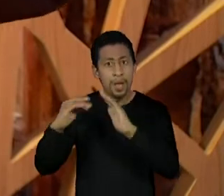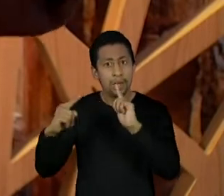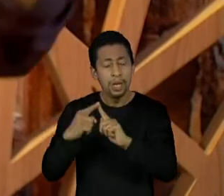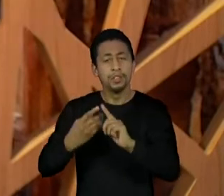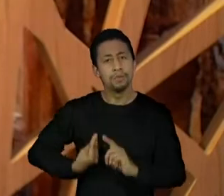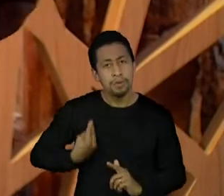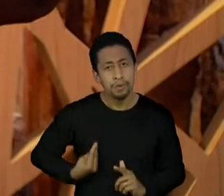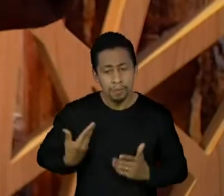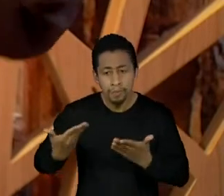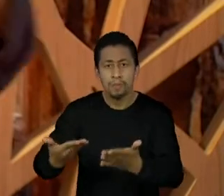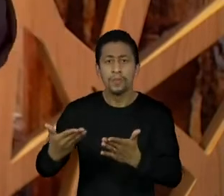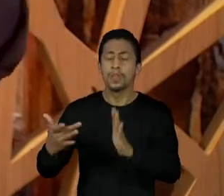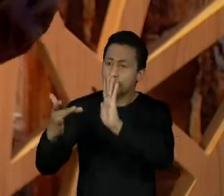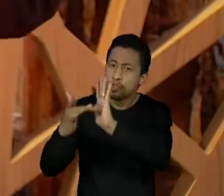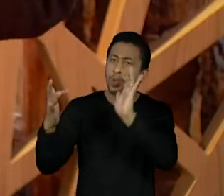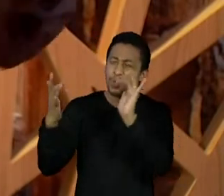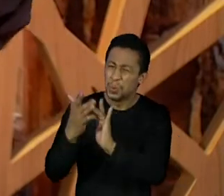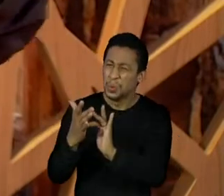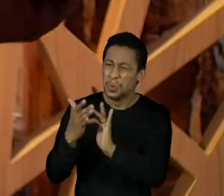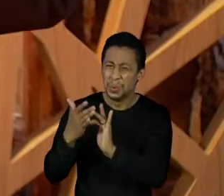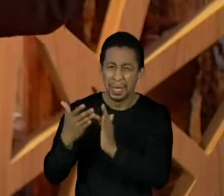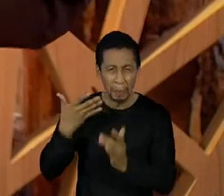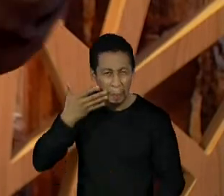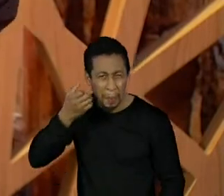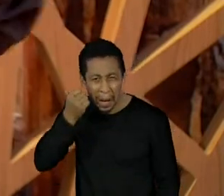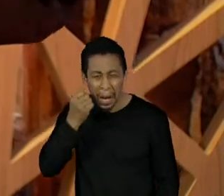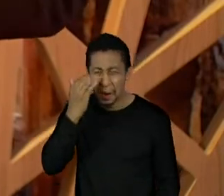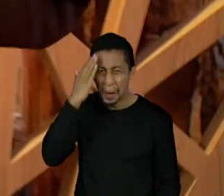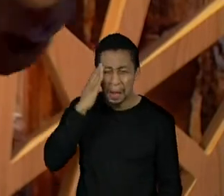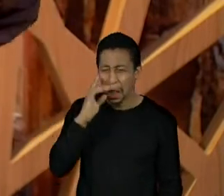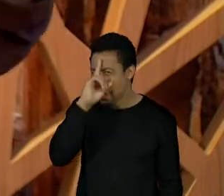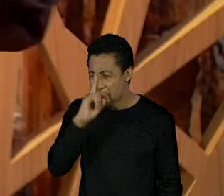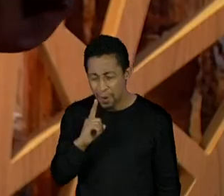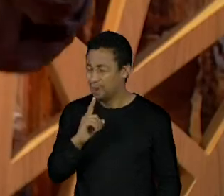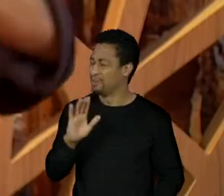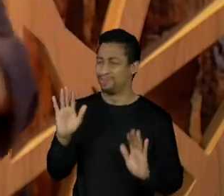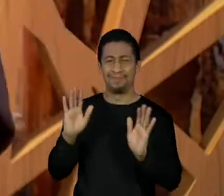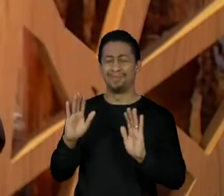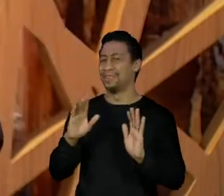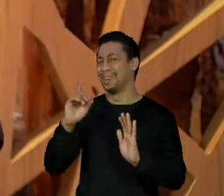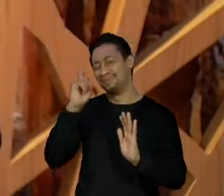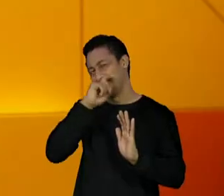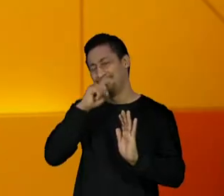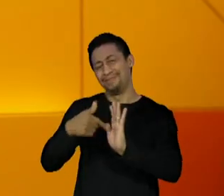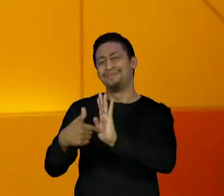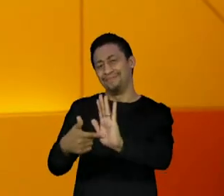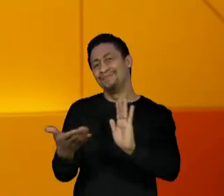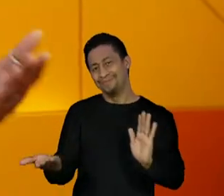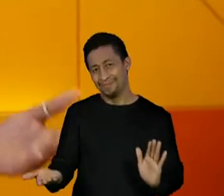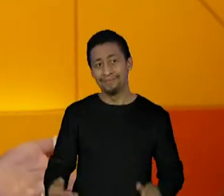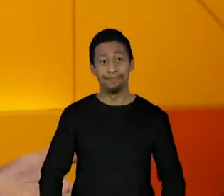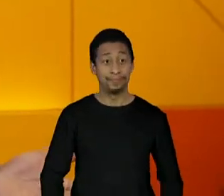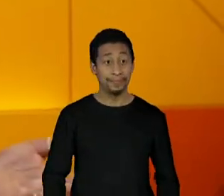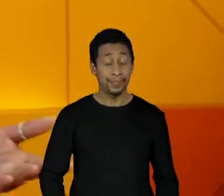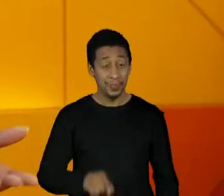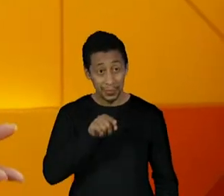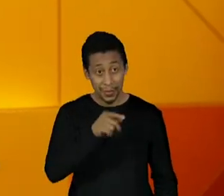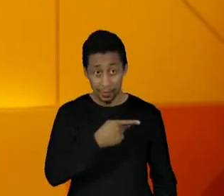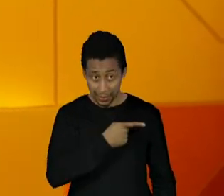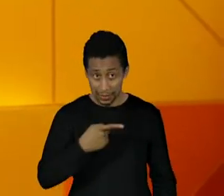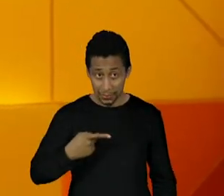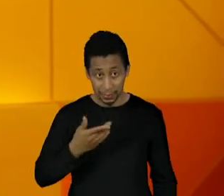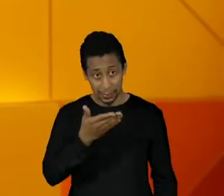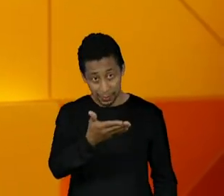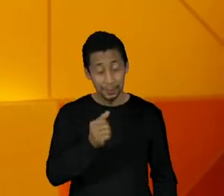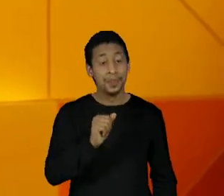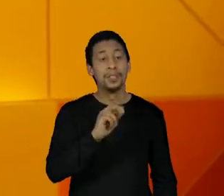insiste em jogar um Jesus loiro é uma igreja que não está a favor da verdade. Pastor Rodrigo, você, além de